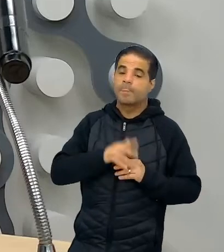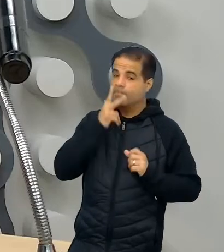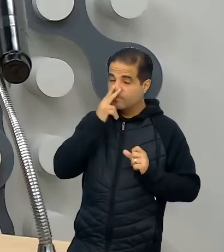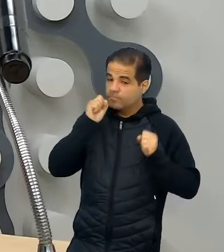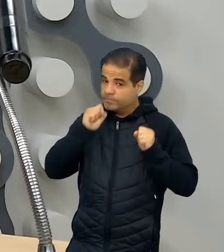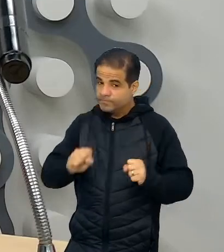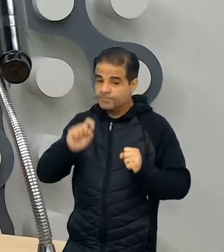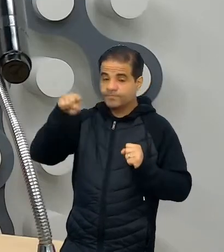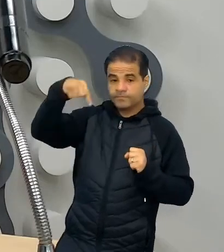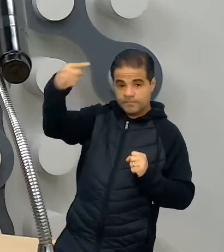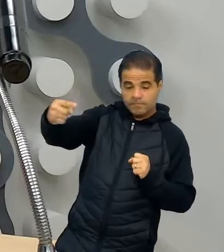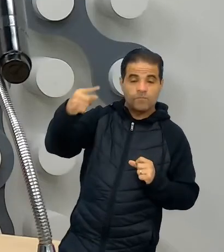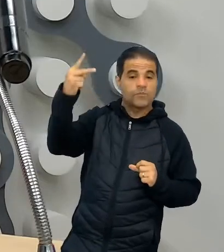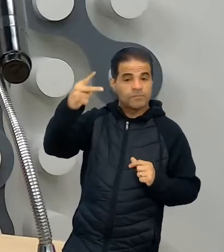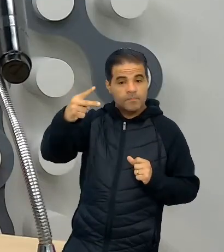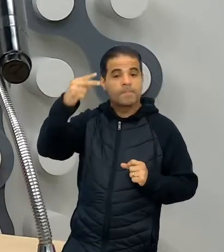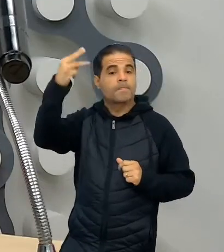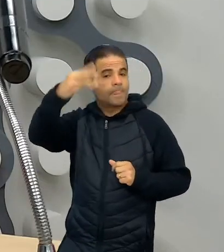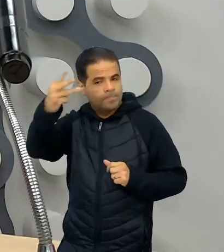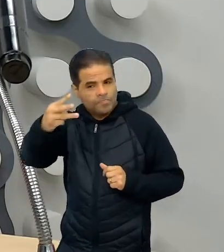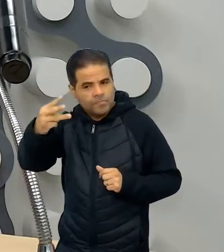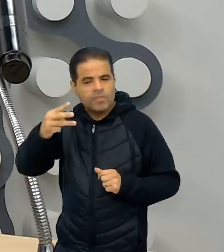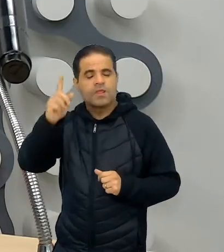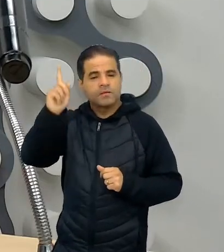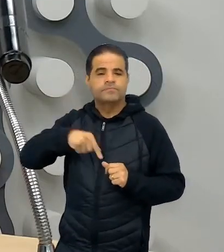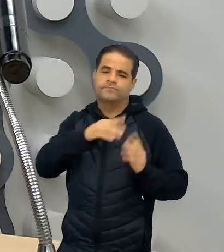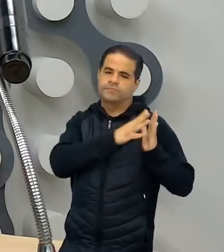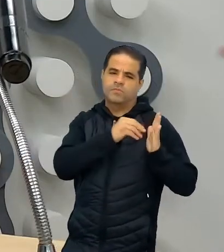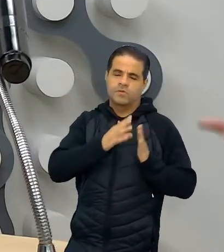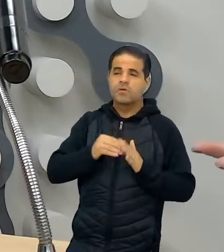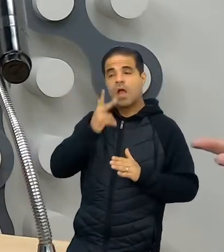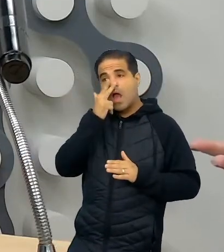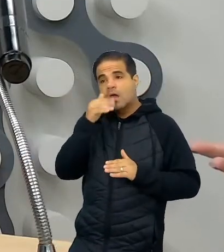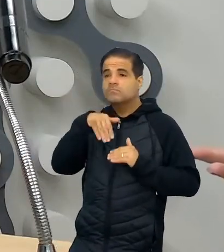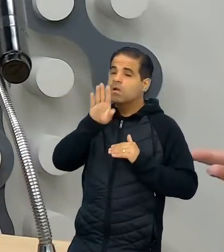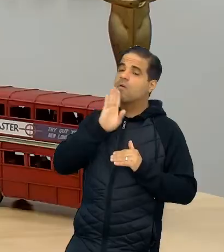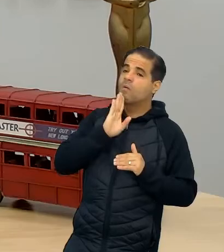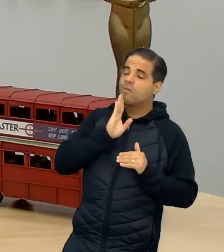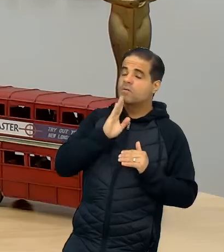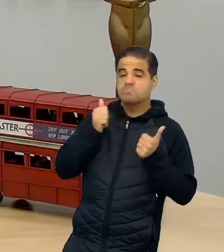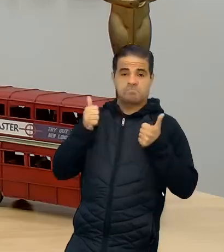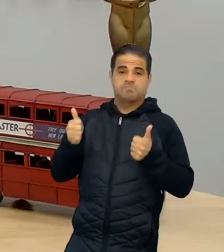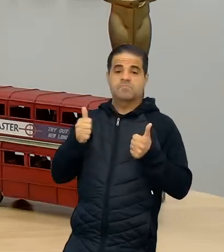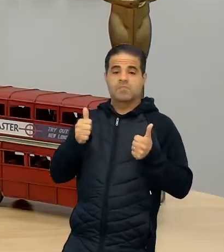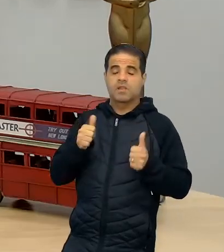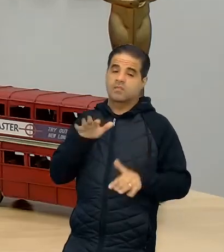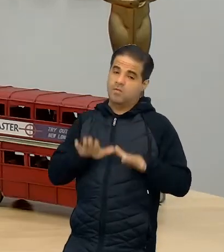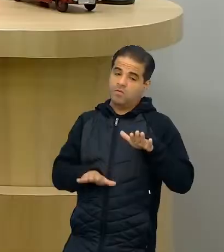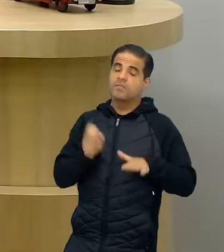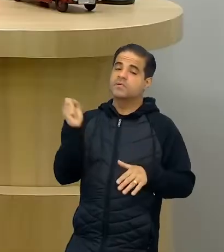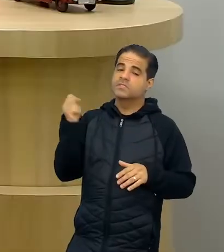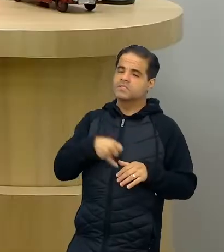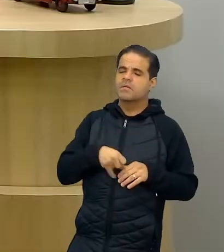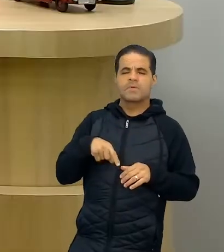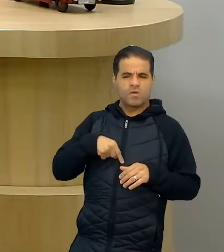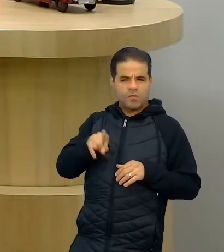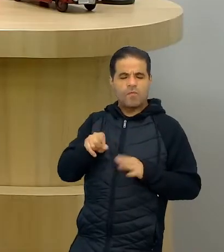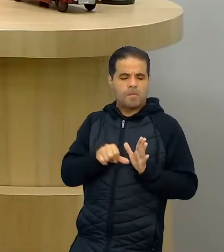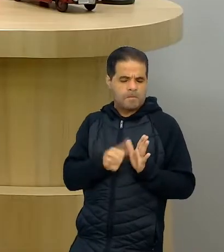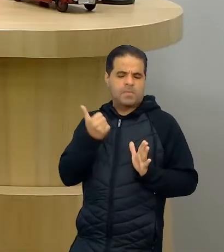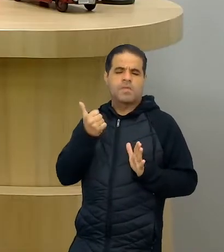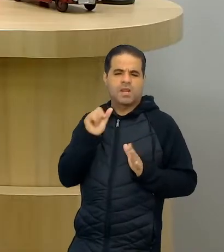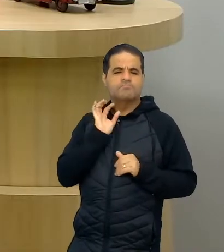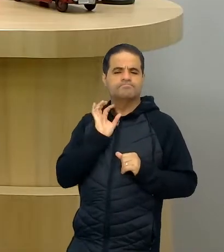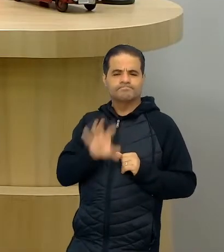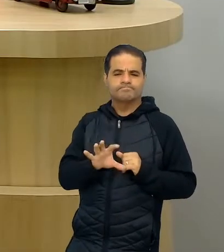na terceira vez eu ainda faça um pouco Talvez se melhor. fosse uma modalidade que você tivesse mais conhecimento sobre ela. Talvez sim. Mas é bom fazer que assim você de achou? primeira. Eu também acho. O